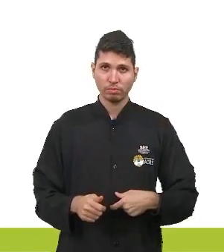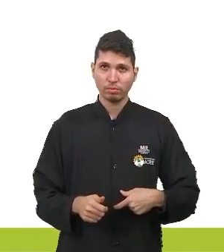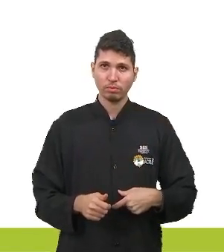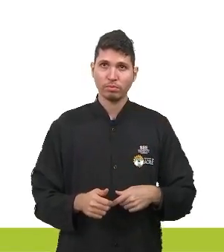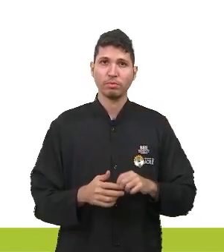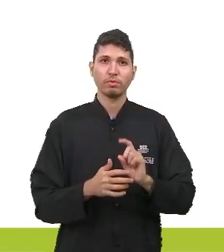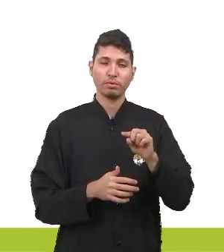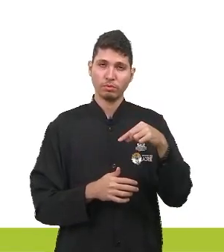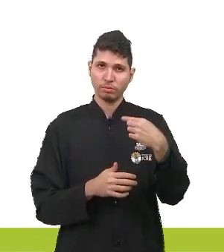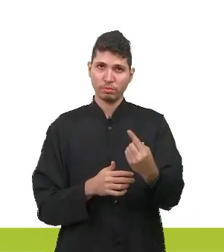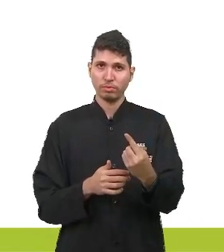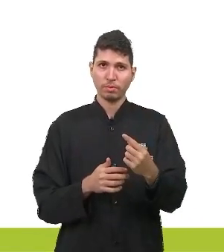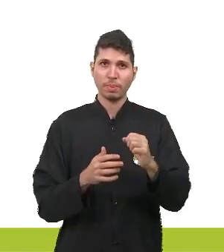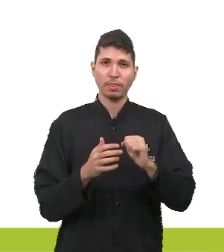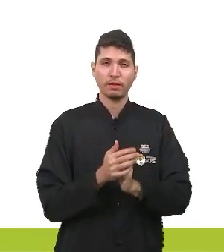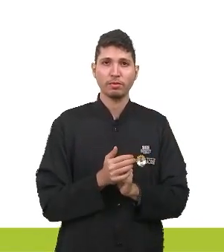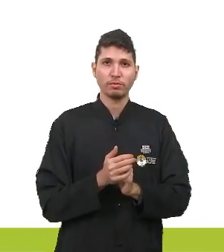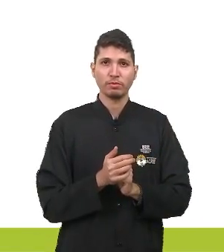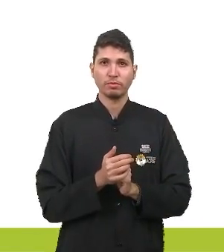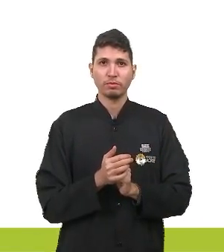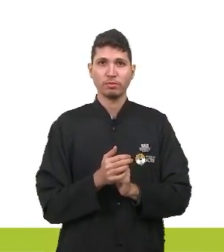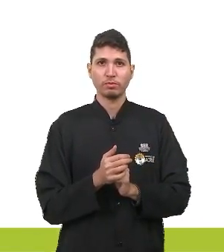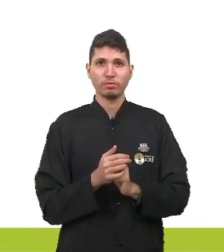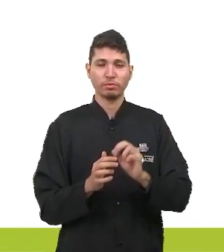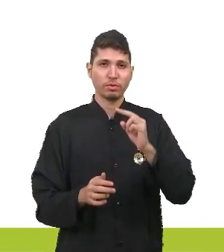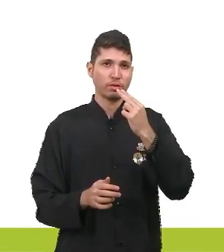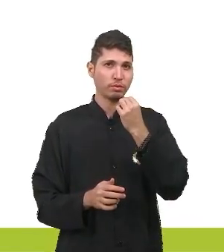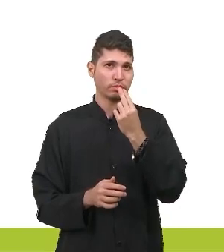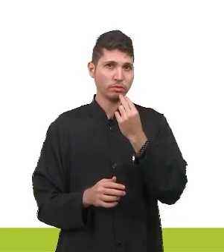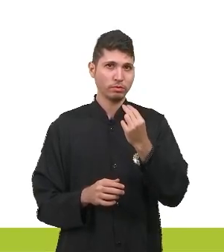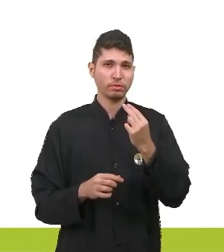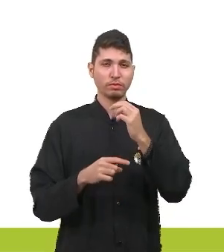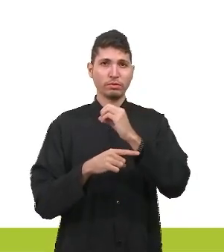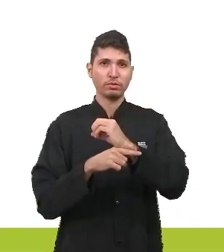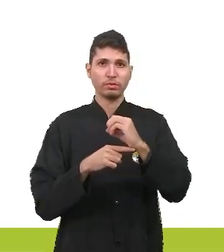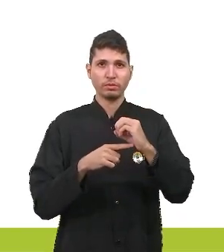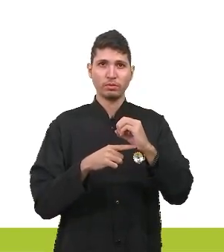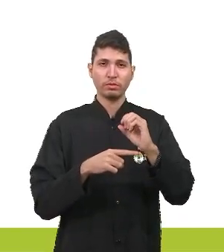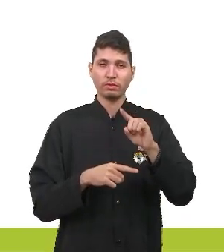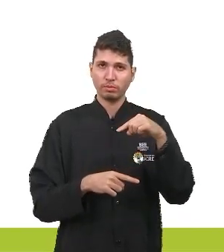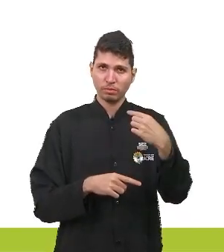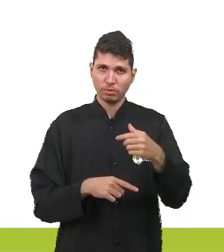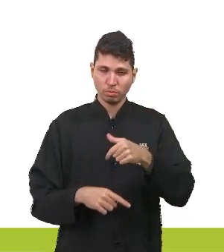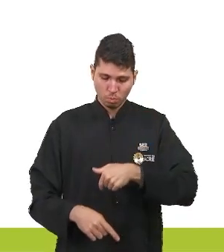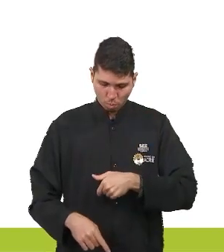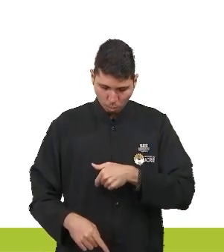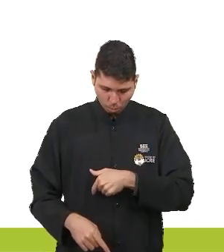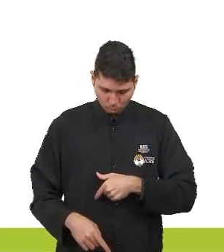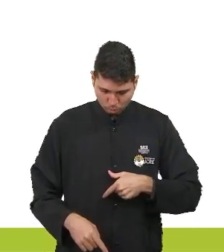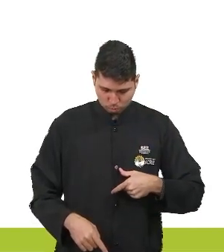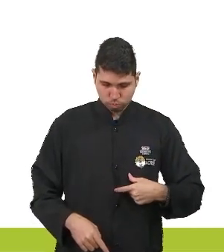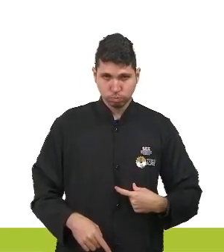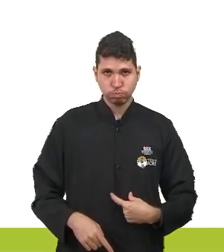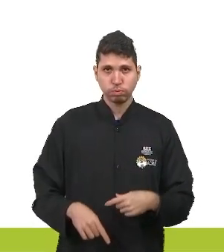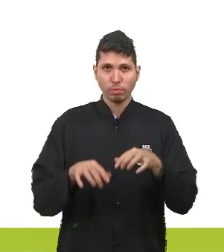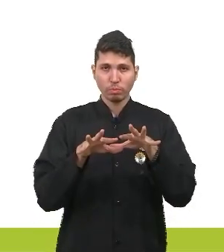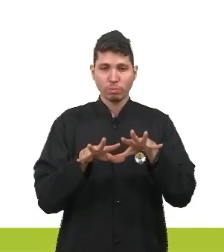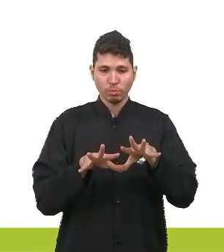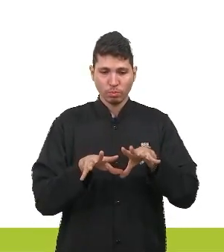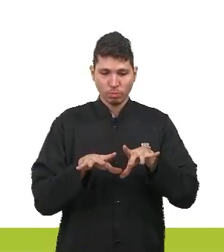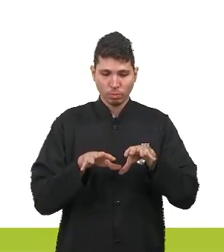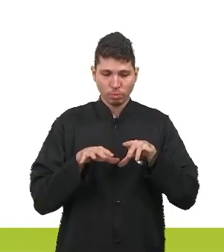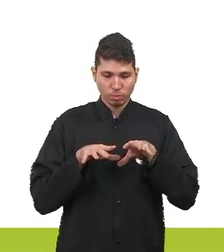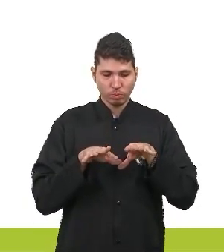absorção de nutrientes orgânicos. Depois, intestino grosso, onde acontece a absorção de água e sais